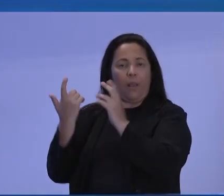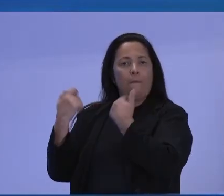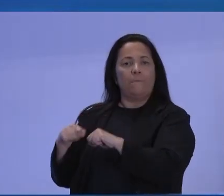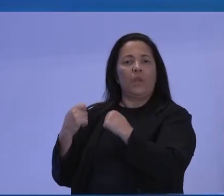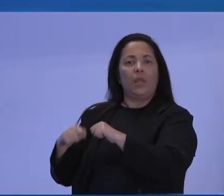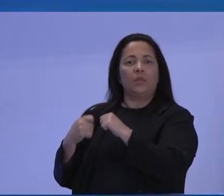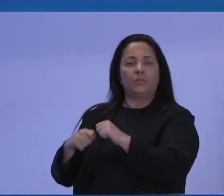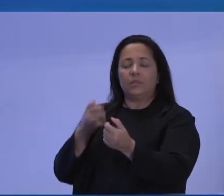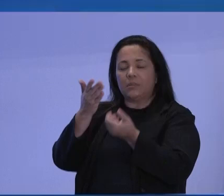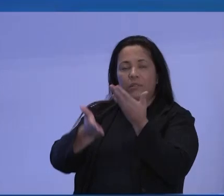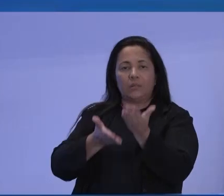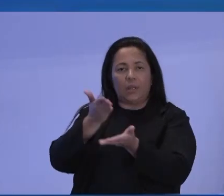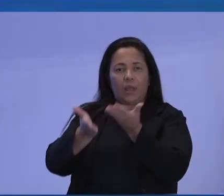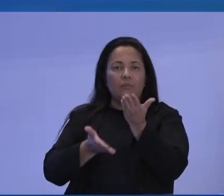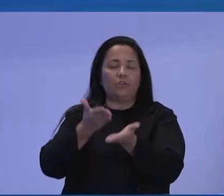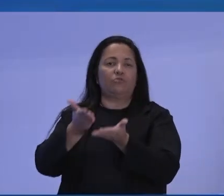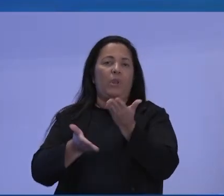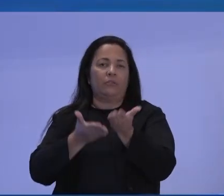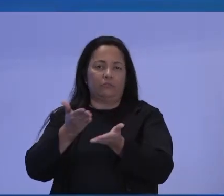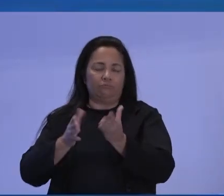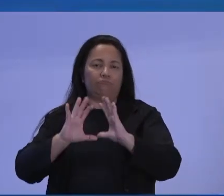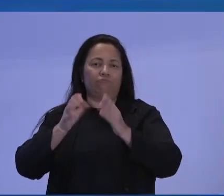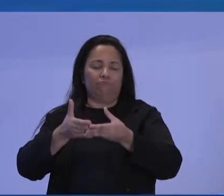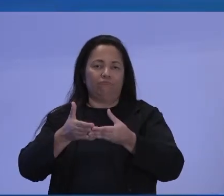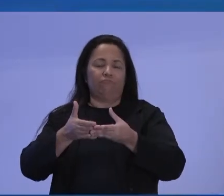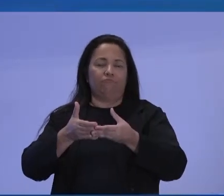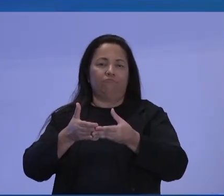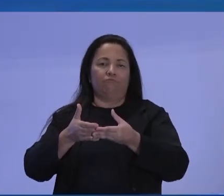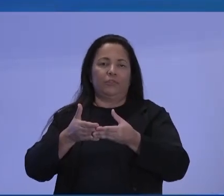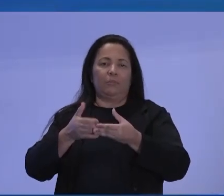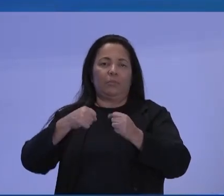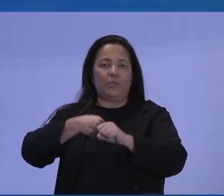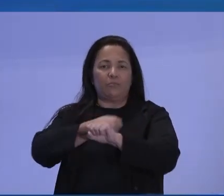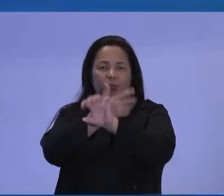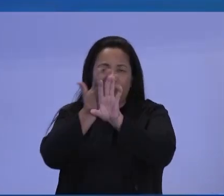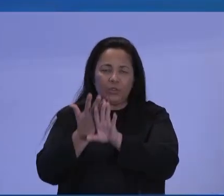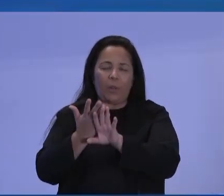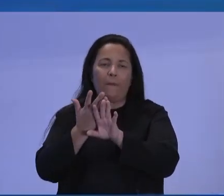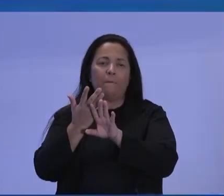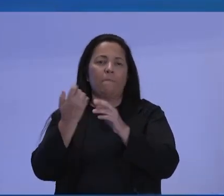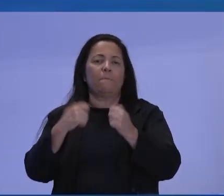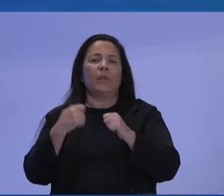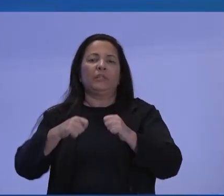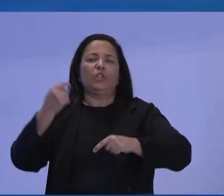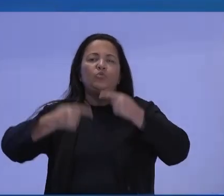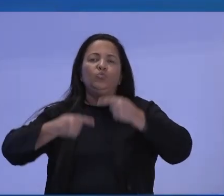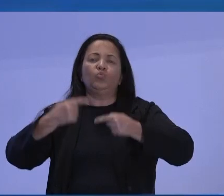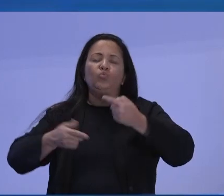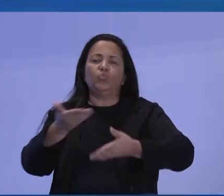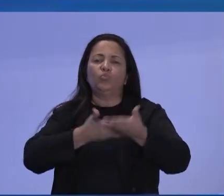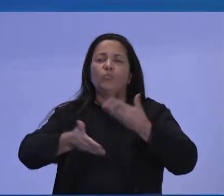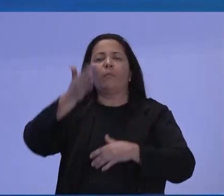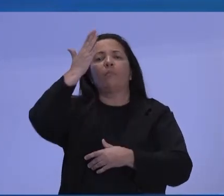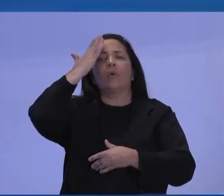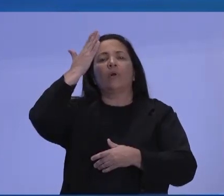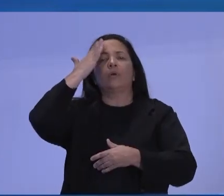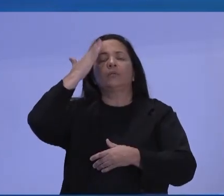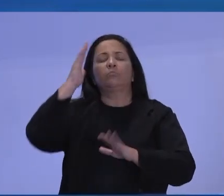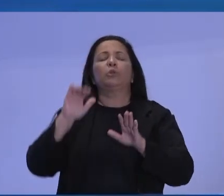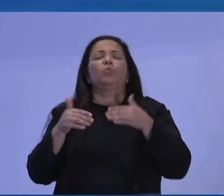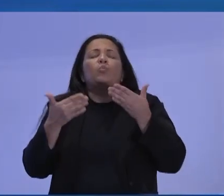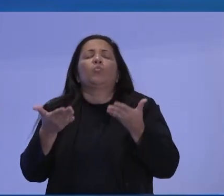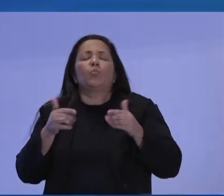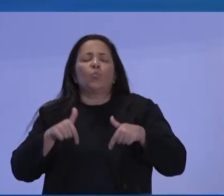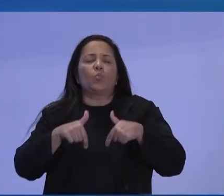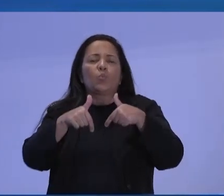de saúde multiprofissional, para a tomada de decisões que possam levar com